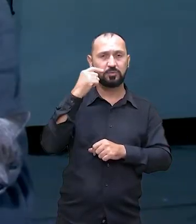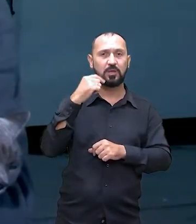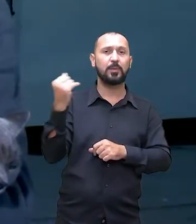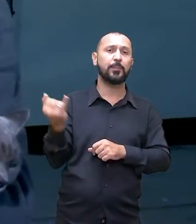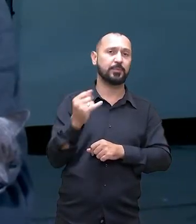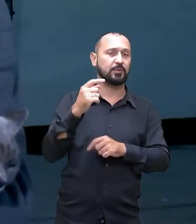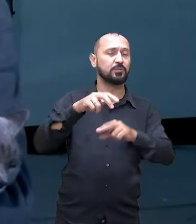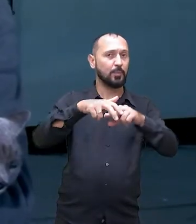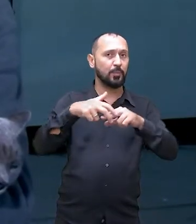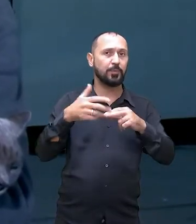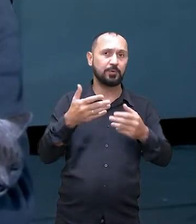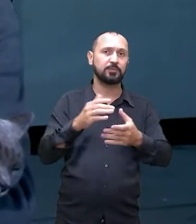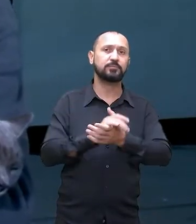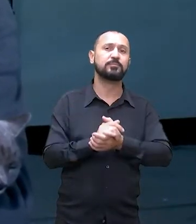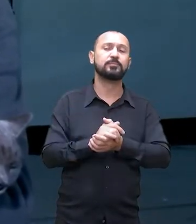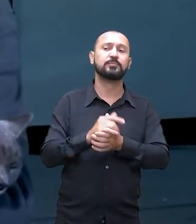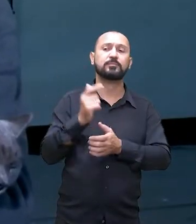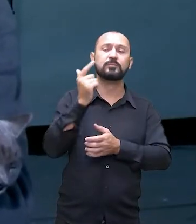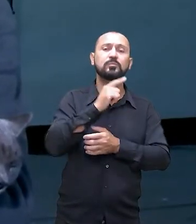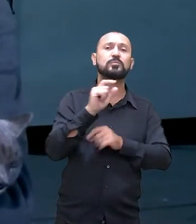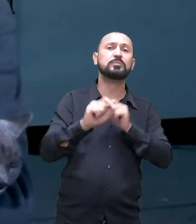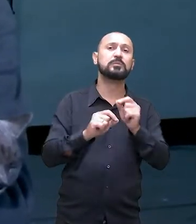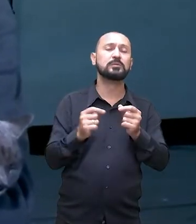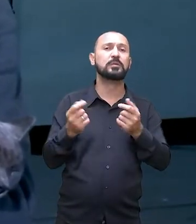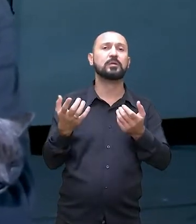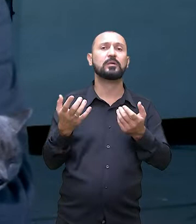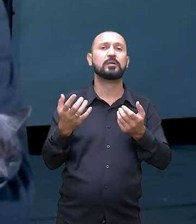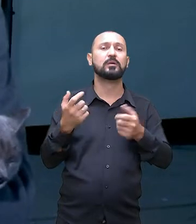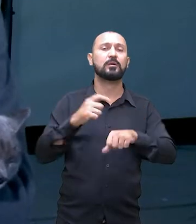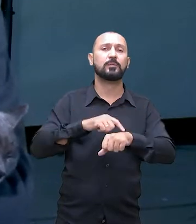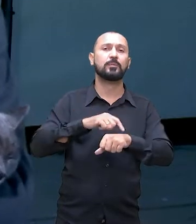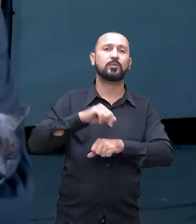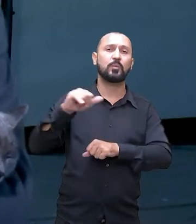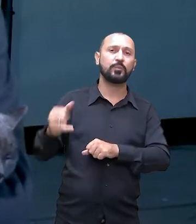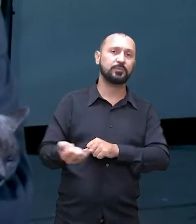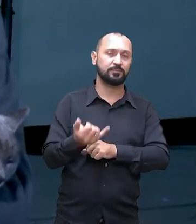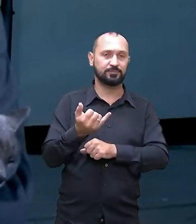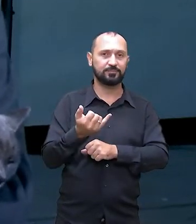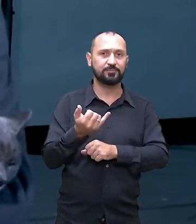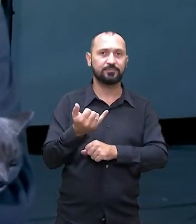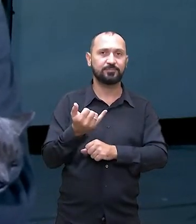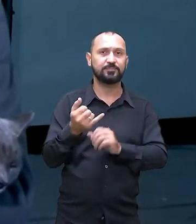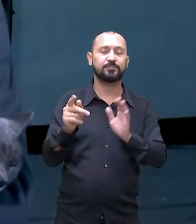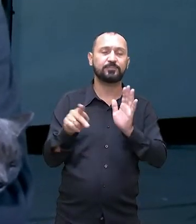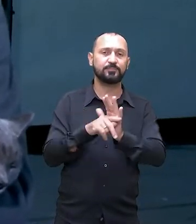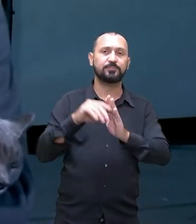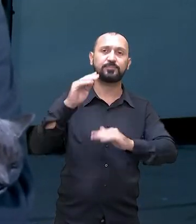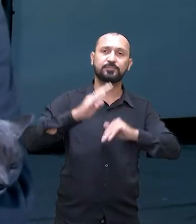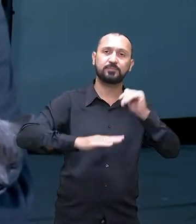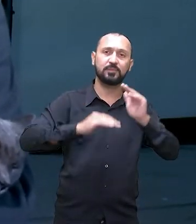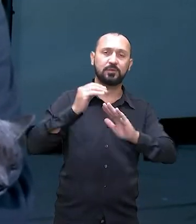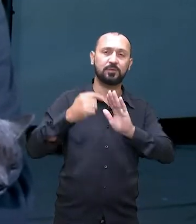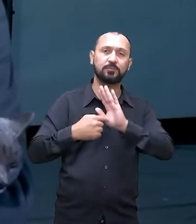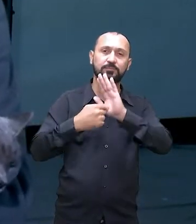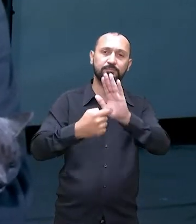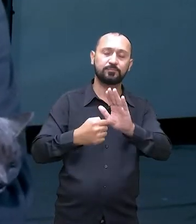superfície de homem, eu estava falando do universo feminino. Acho que a ginga traz desde o início a questão feminina,